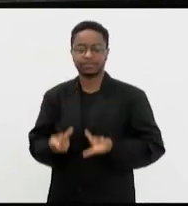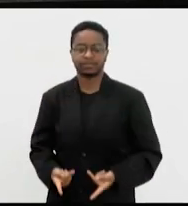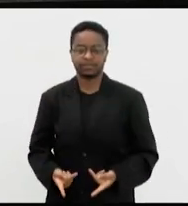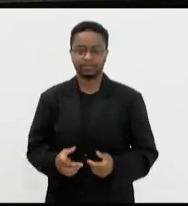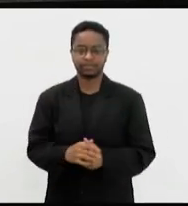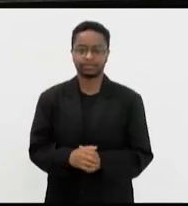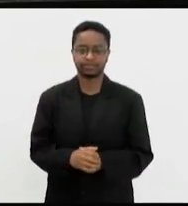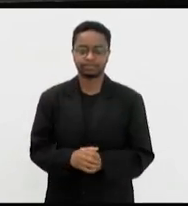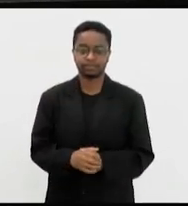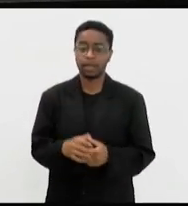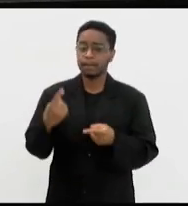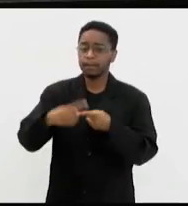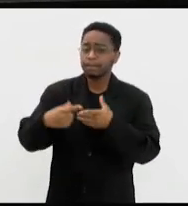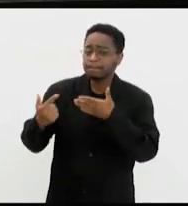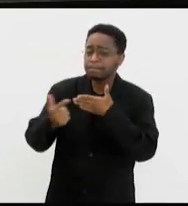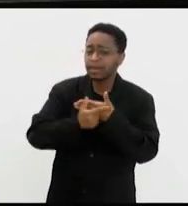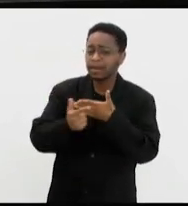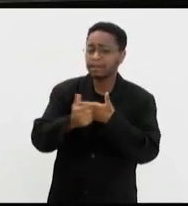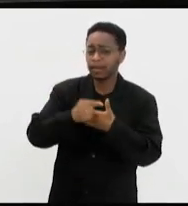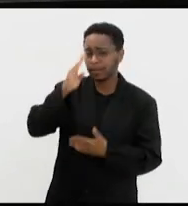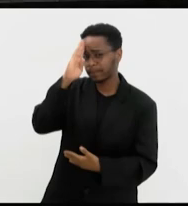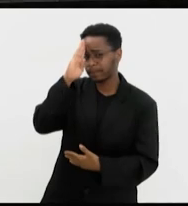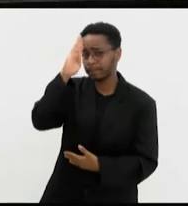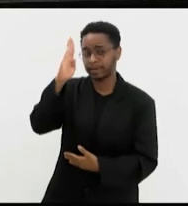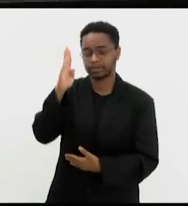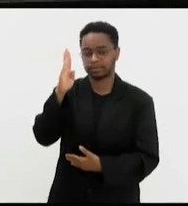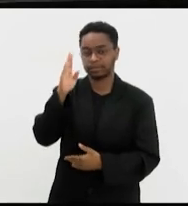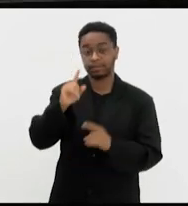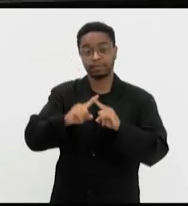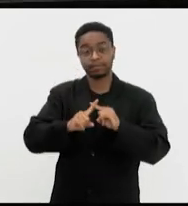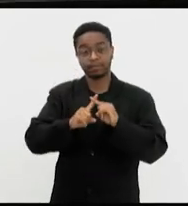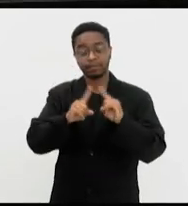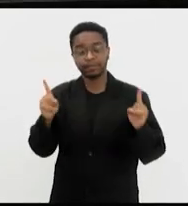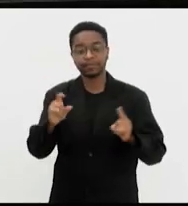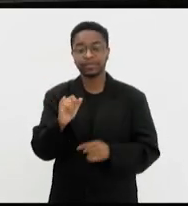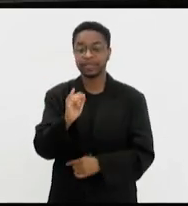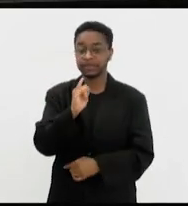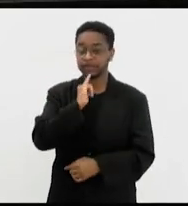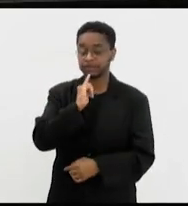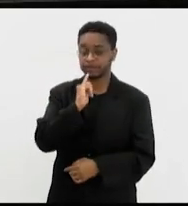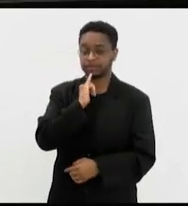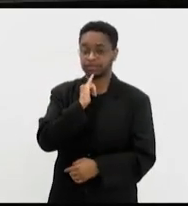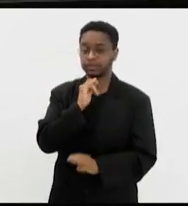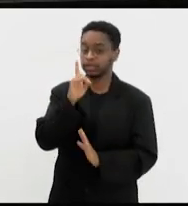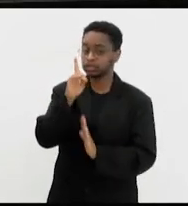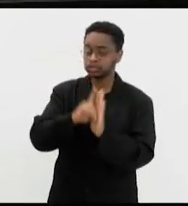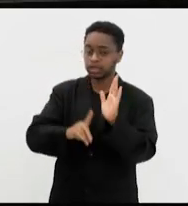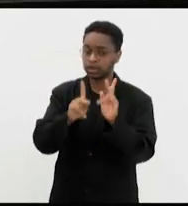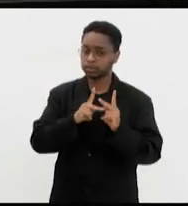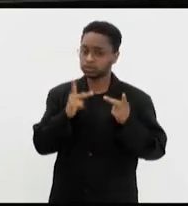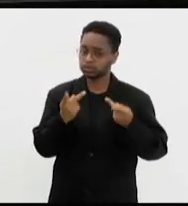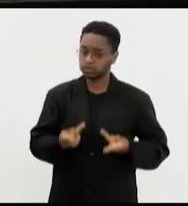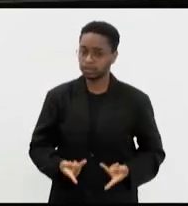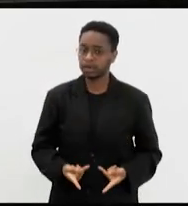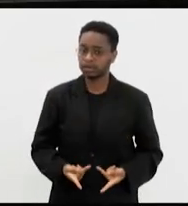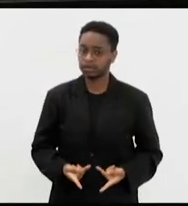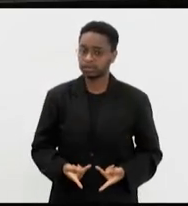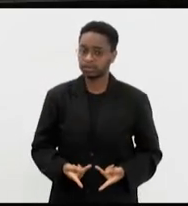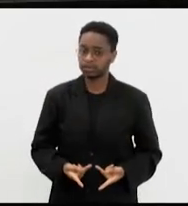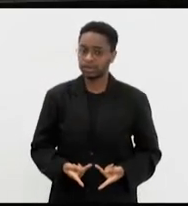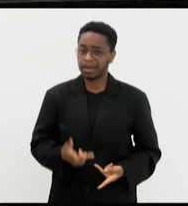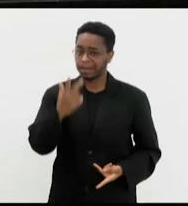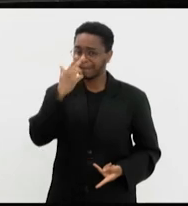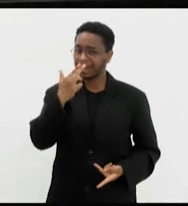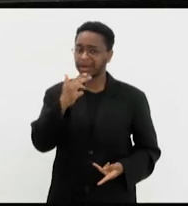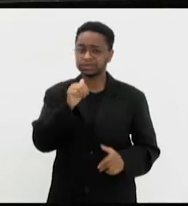é um papel fundamental mas infelizmente osit humanos foram